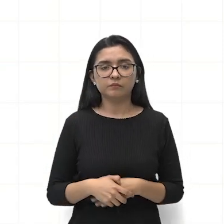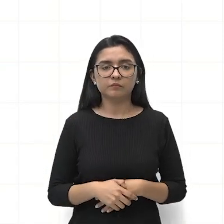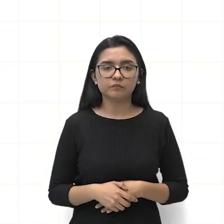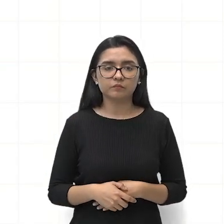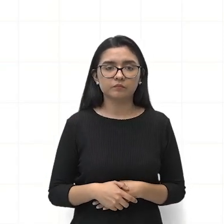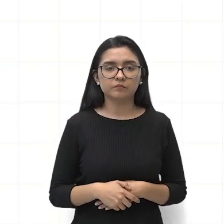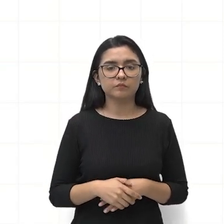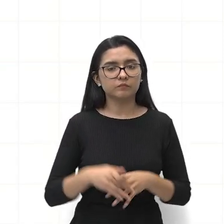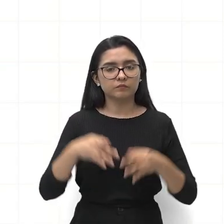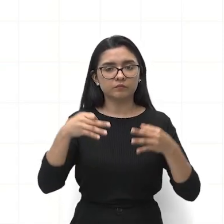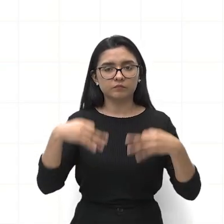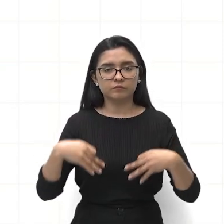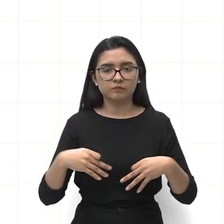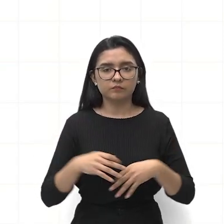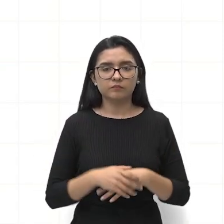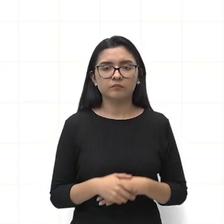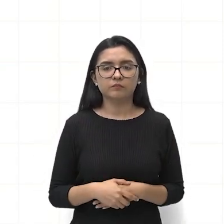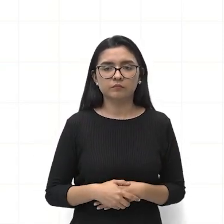Ok? Muito bem.